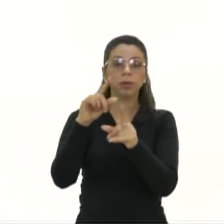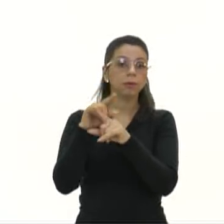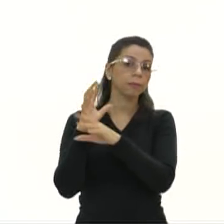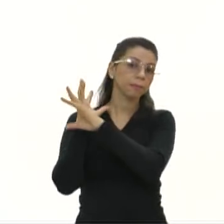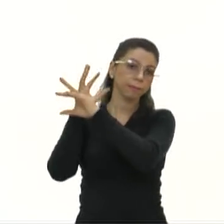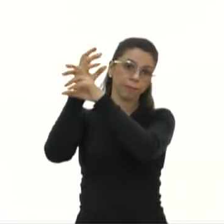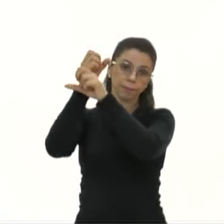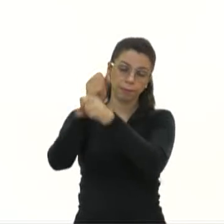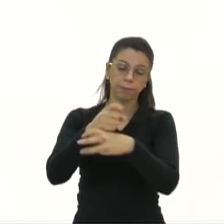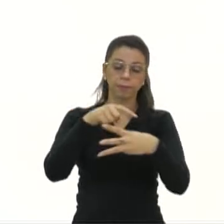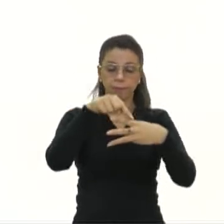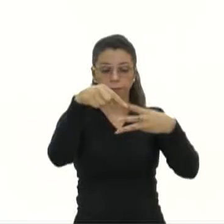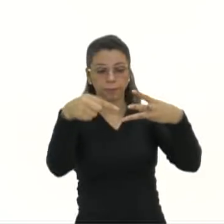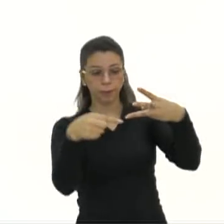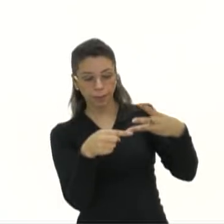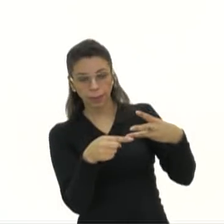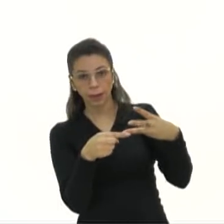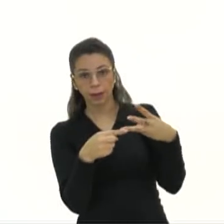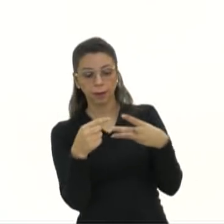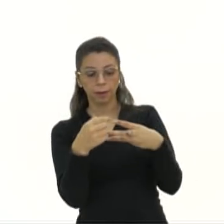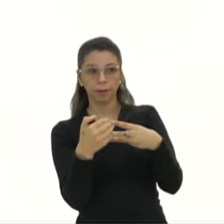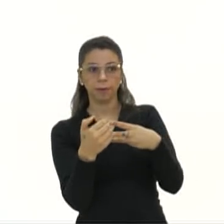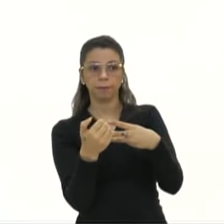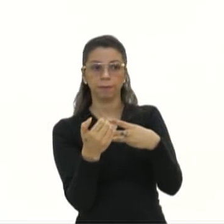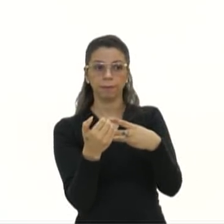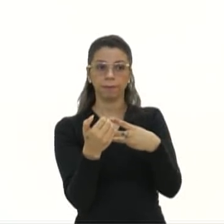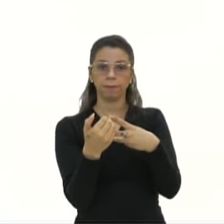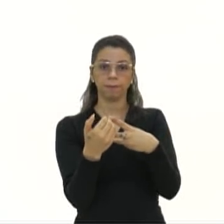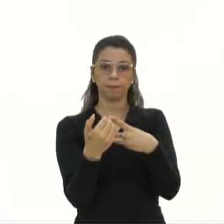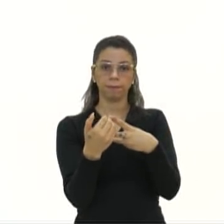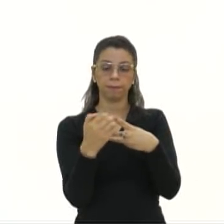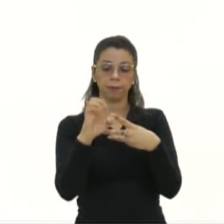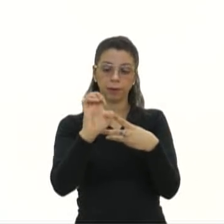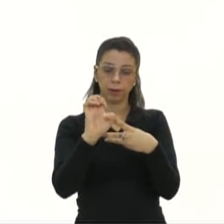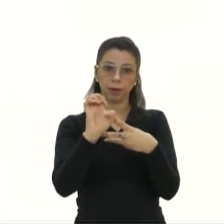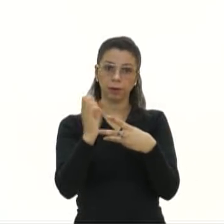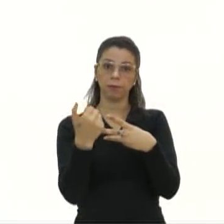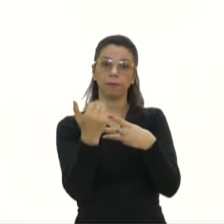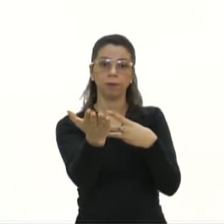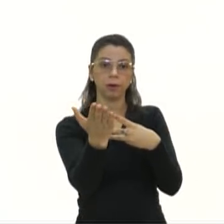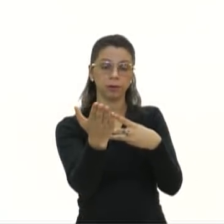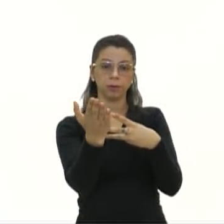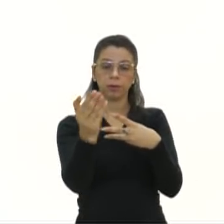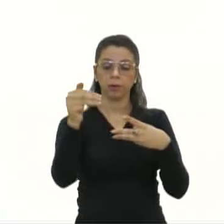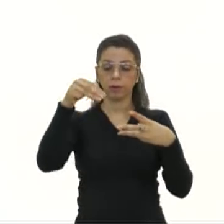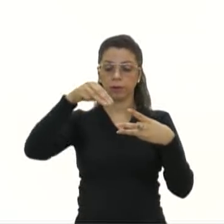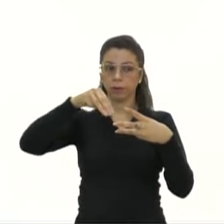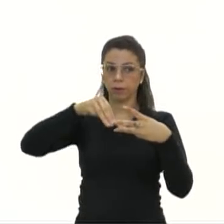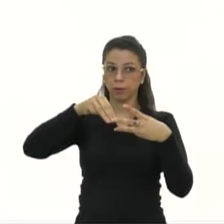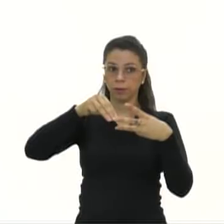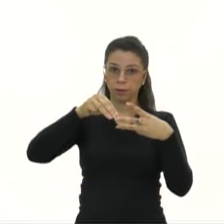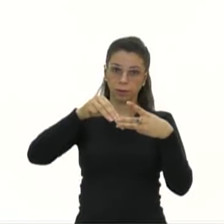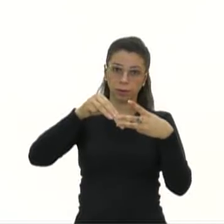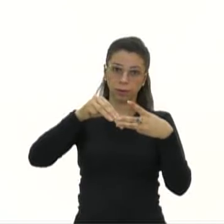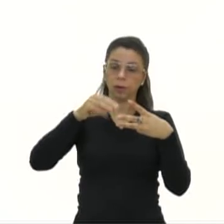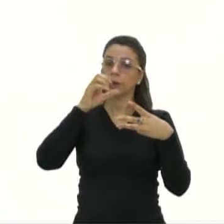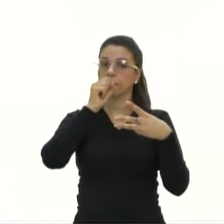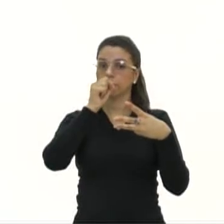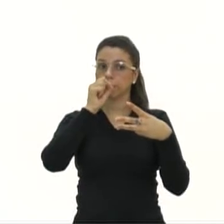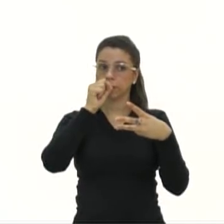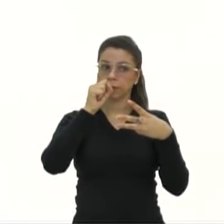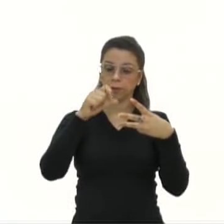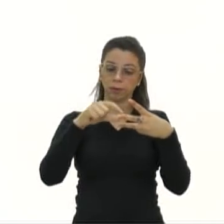relembrarmos as 3 regiões da orelha. E, para a parte externa, alaranjado,